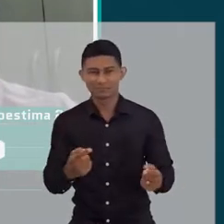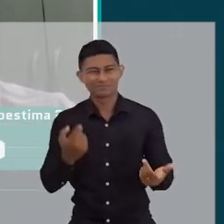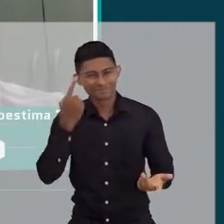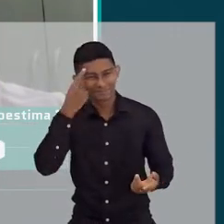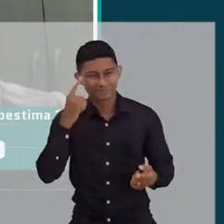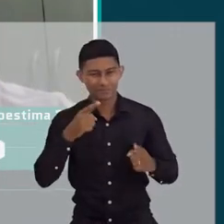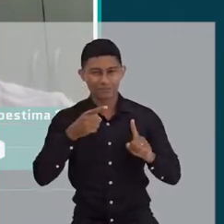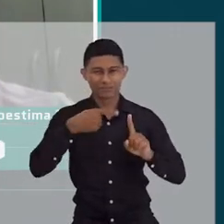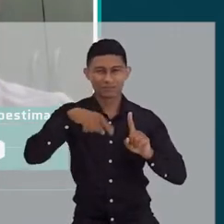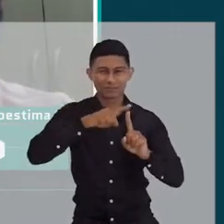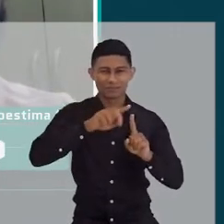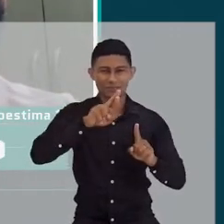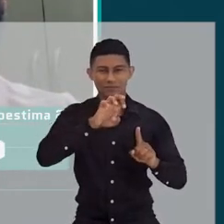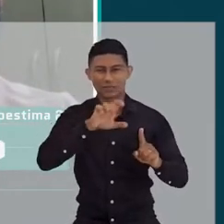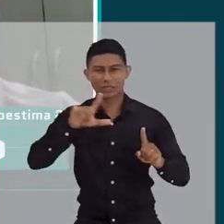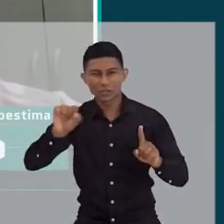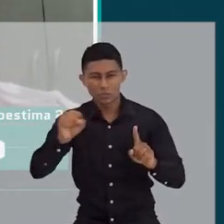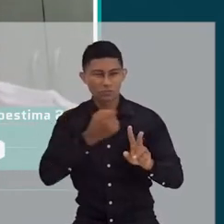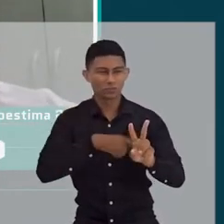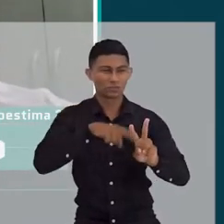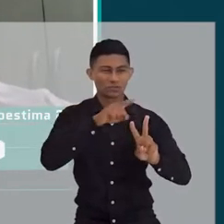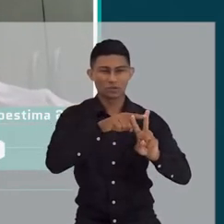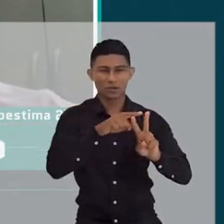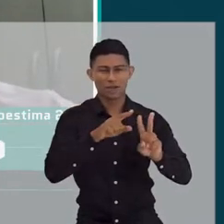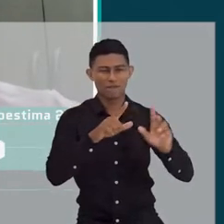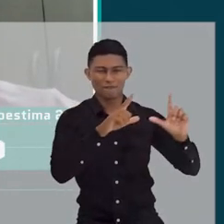né? O Reels está aí, live, esse tipo de coisa, interação.